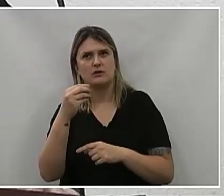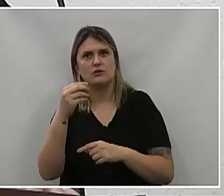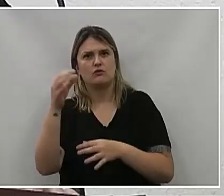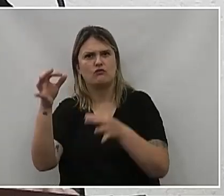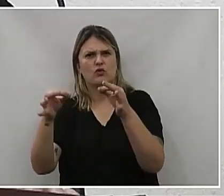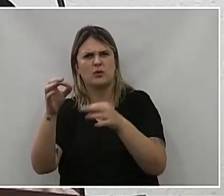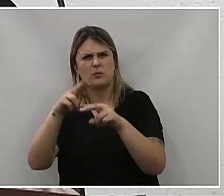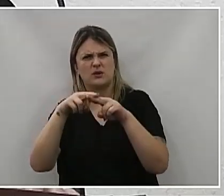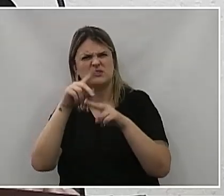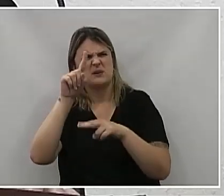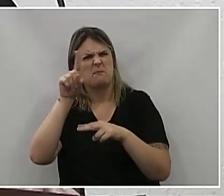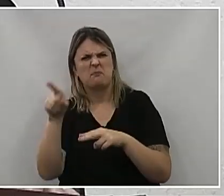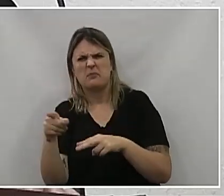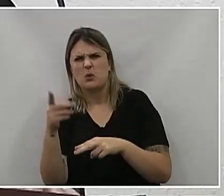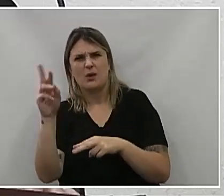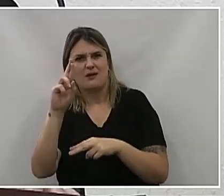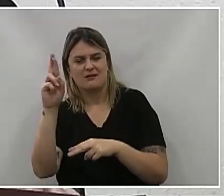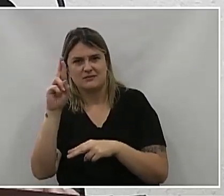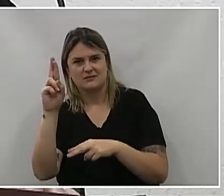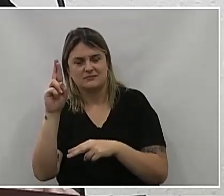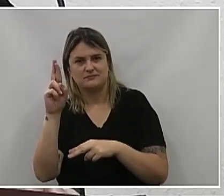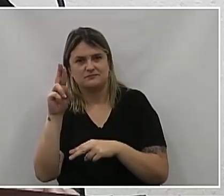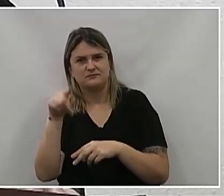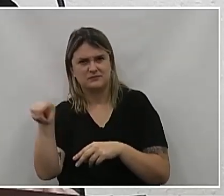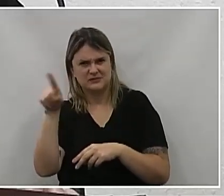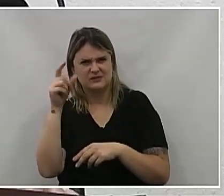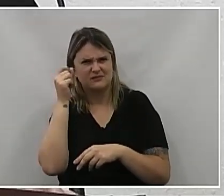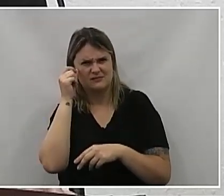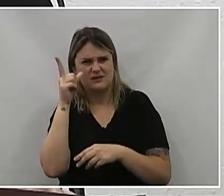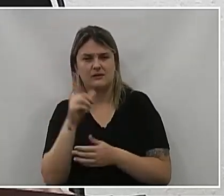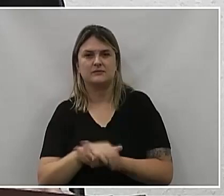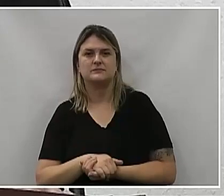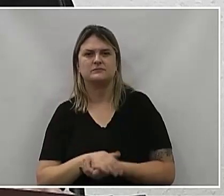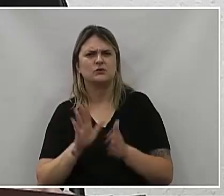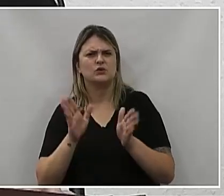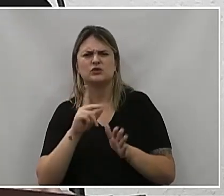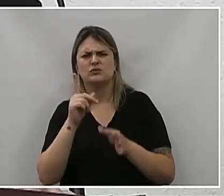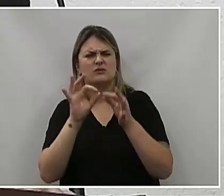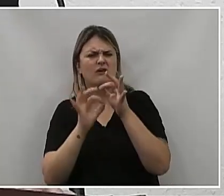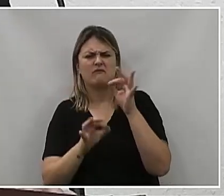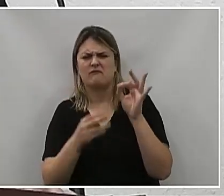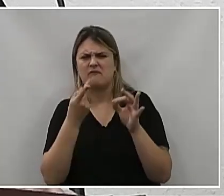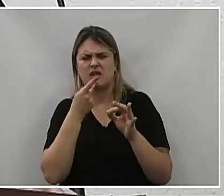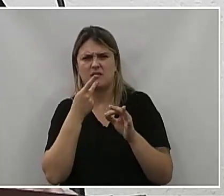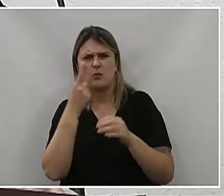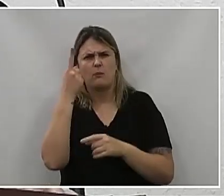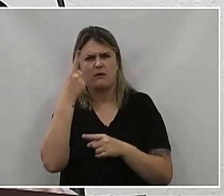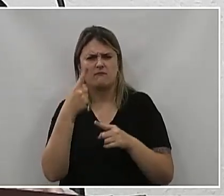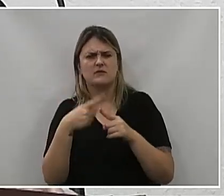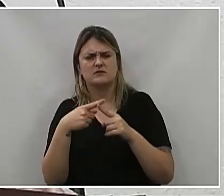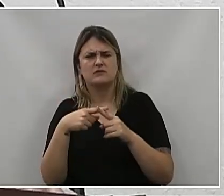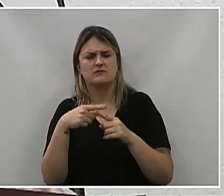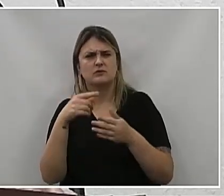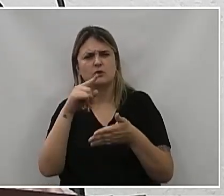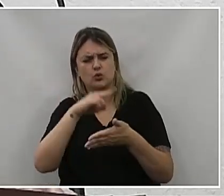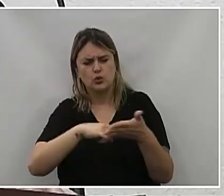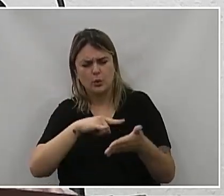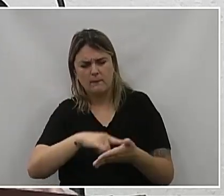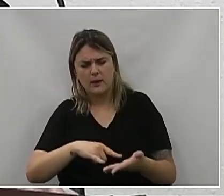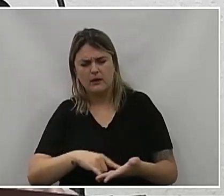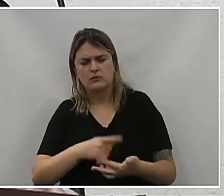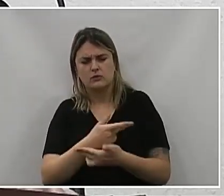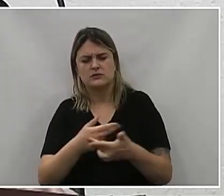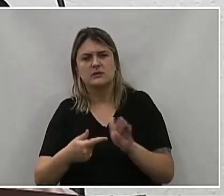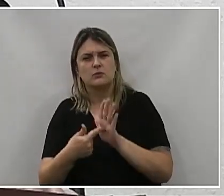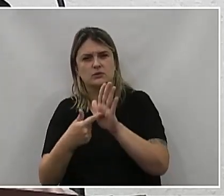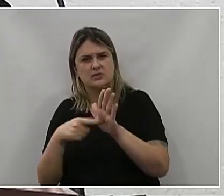de R$1.000 e poucos. Só para você ter uma ideia, mas hoje nem vou entrar nesse assunto. Isso aqui eu vou vir uma hora aqui, com a documentação,